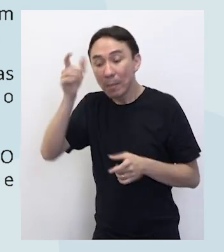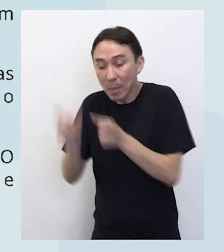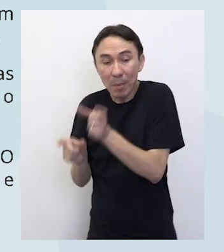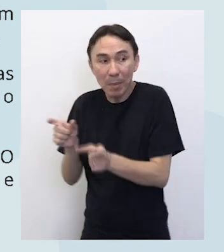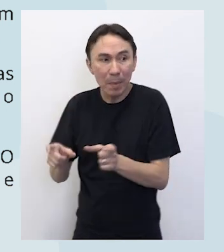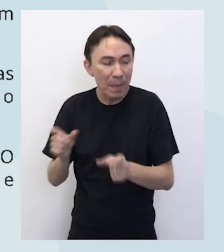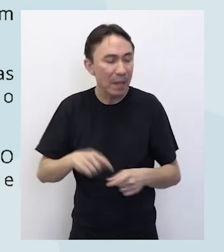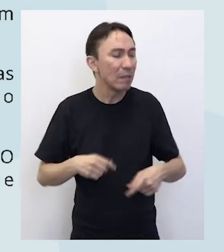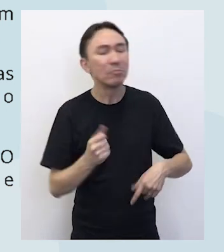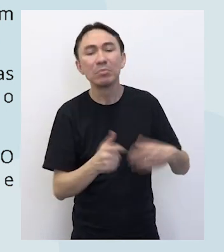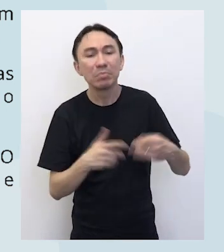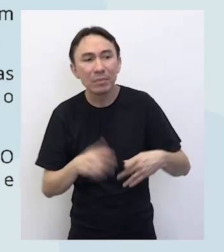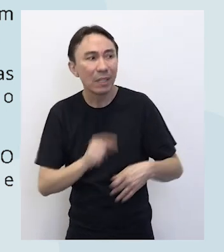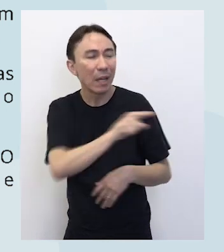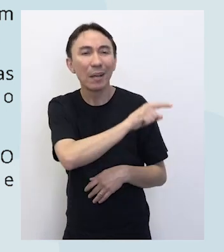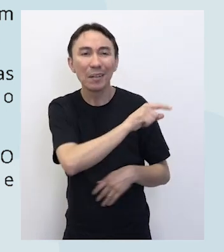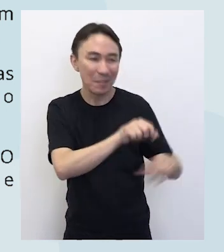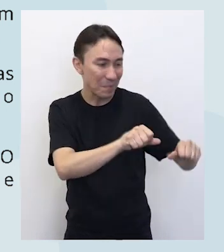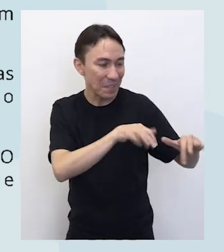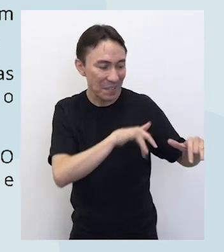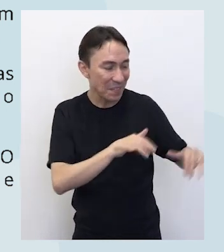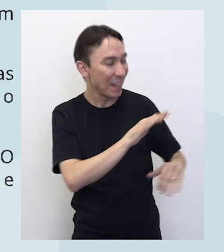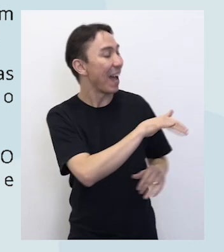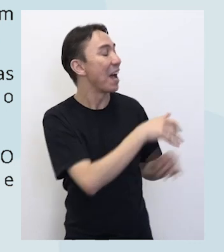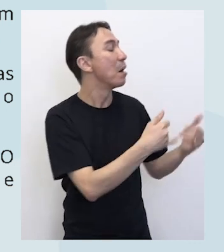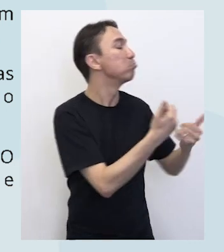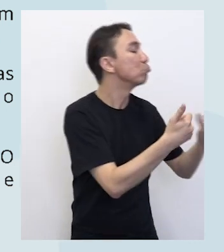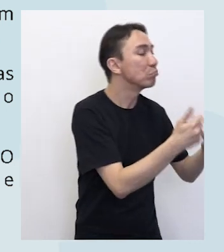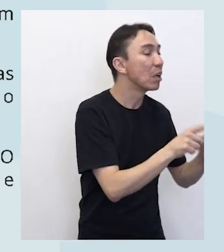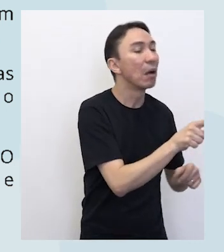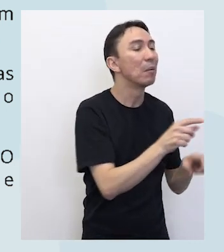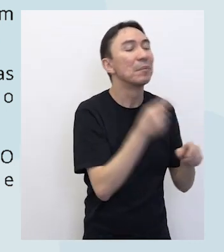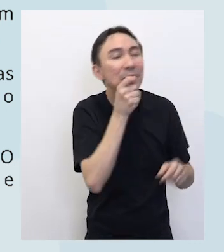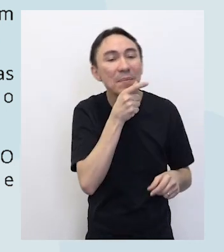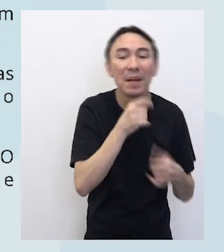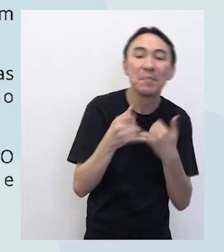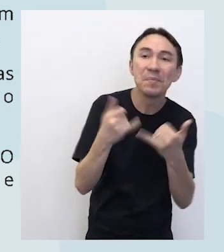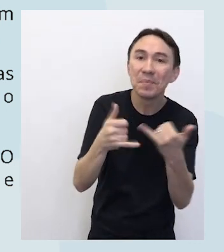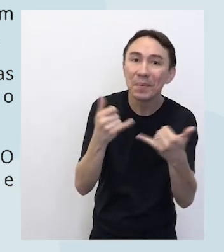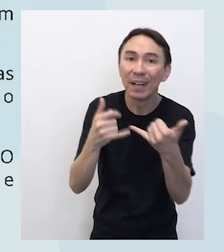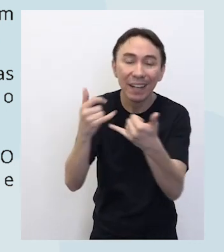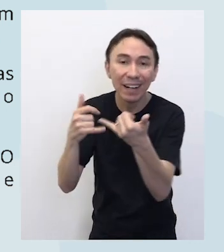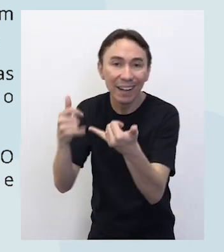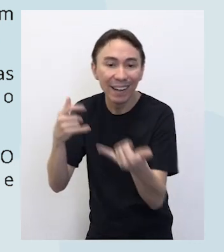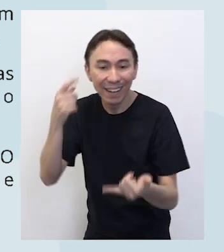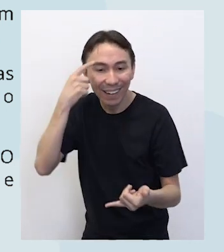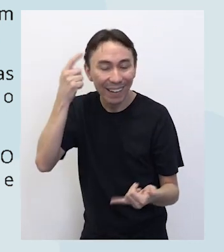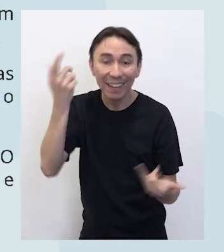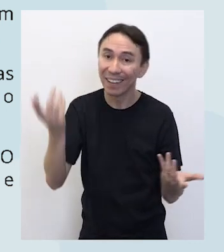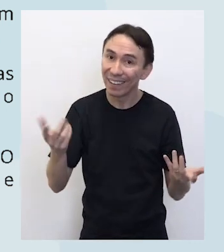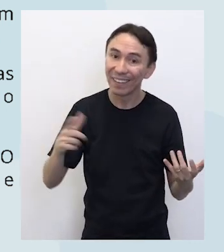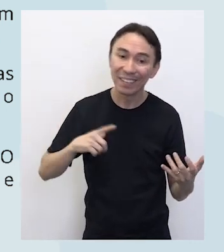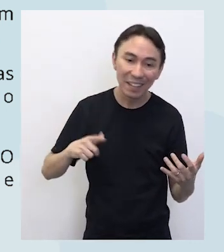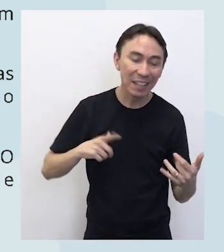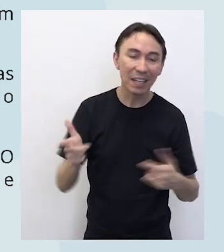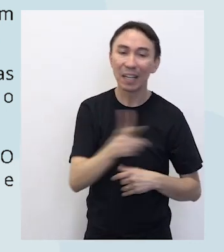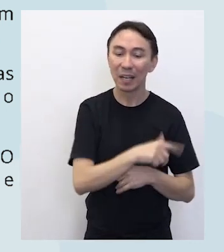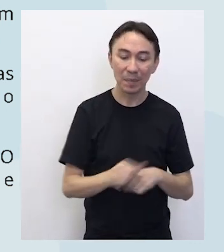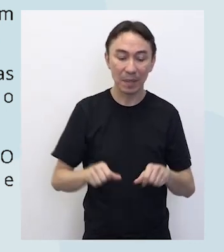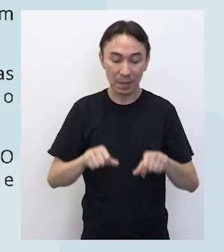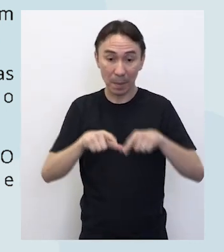com alguém, brincavam com alguém da plateia. A isso a gente chama de quarta parede inexistente, quando você tem essa dialogicidade entre palco e plateia o tempo